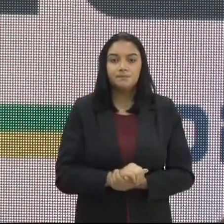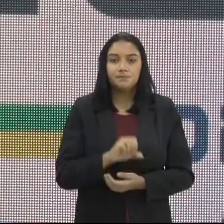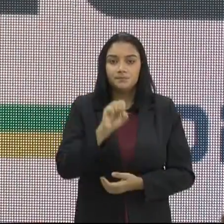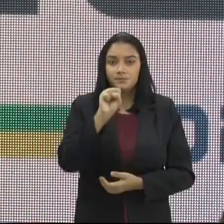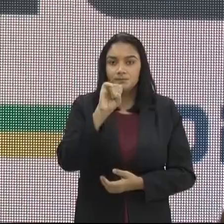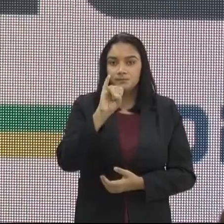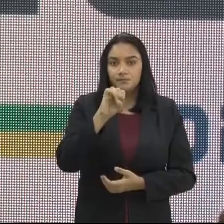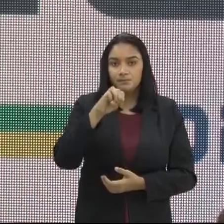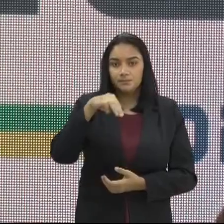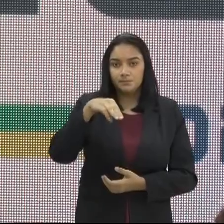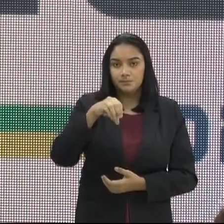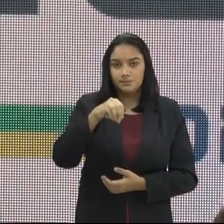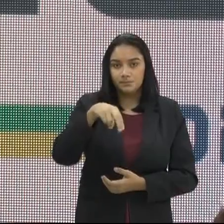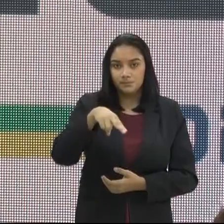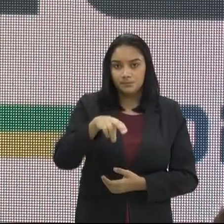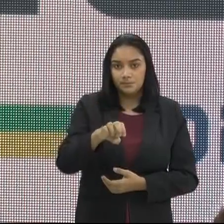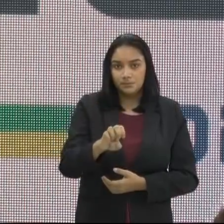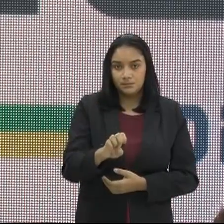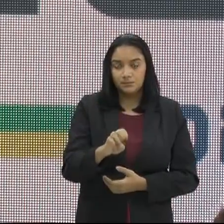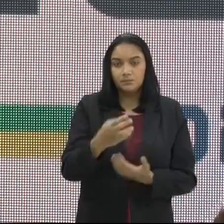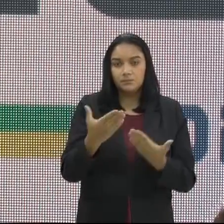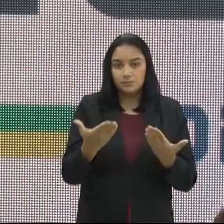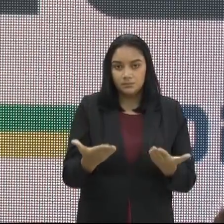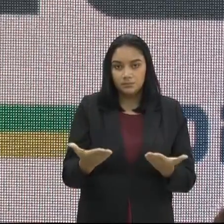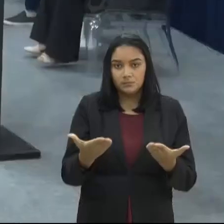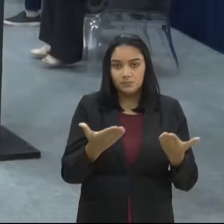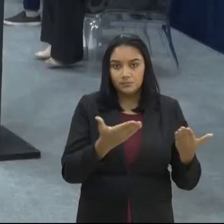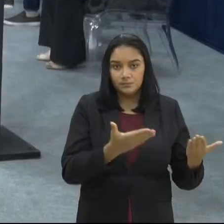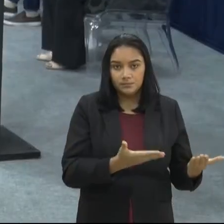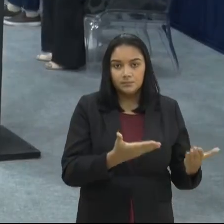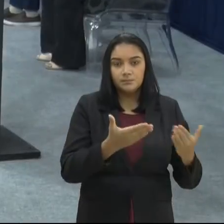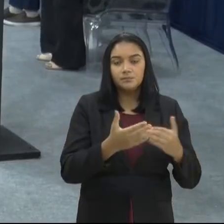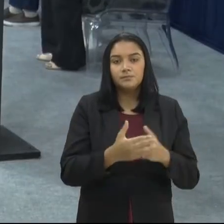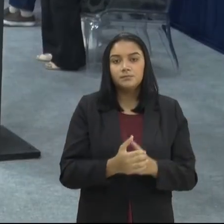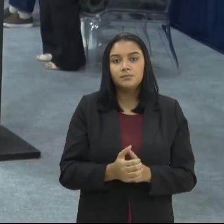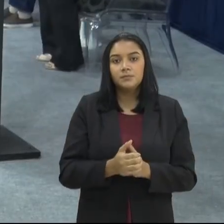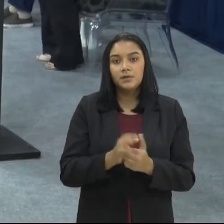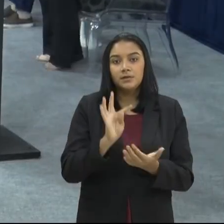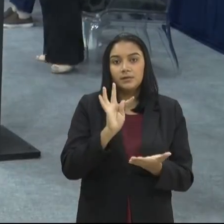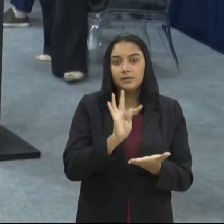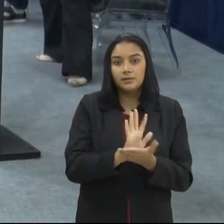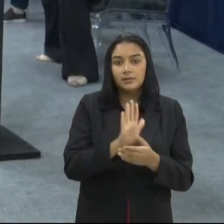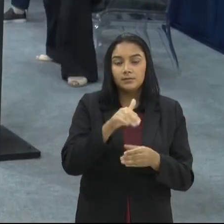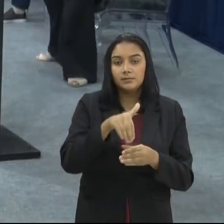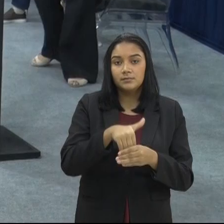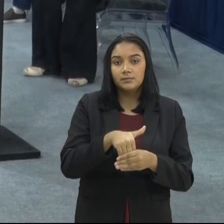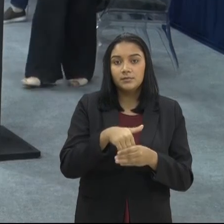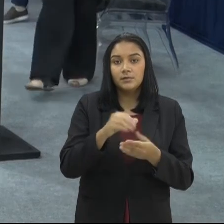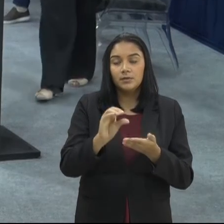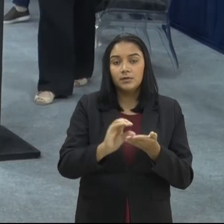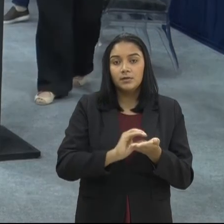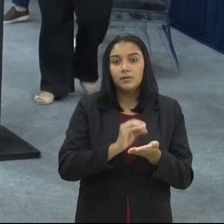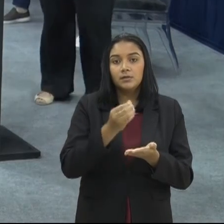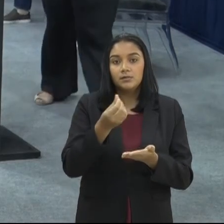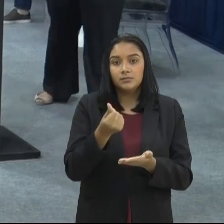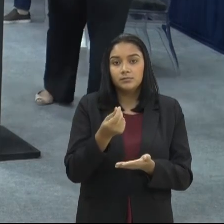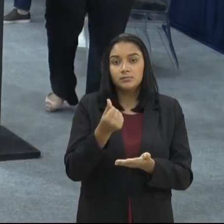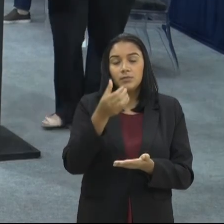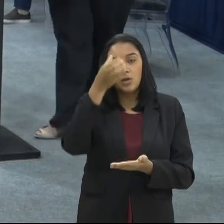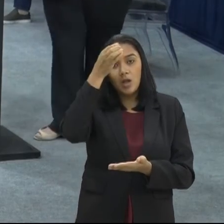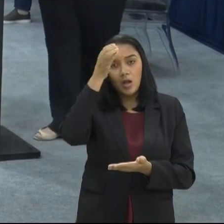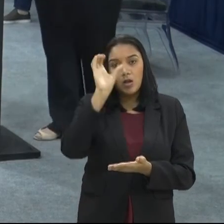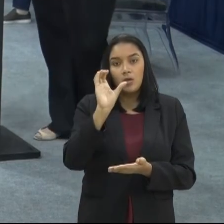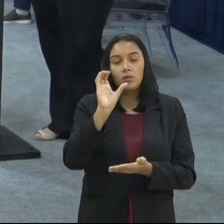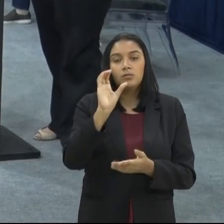Simone Pereira, candidata, por gentileza. O que o eleitor teresinense quer saber é de auxílio aos músicos, auxílio à nossa